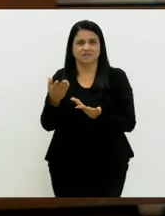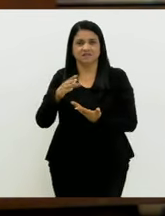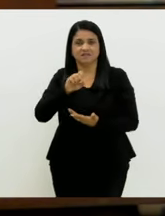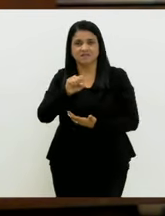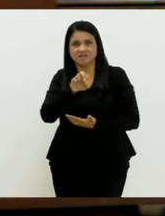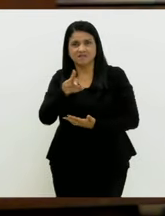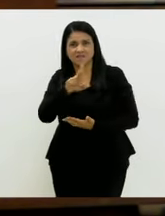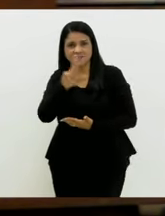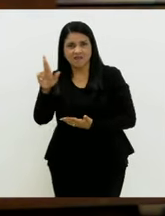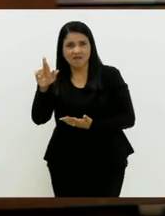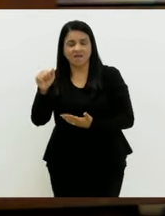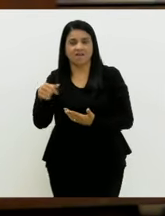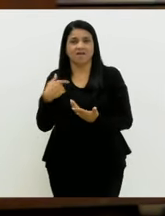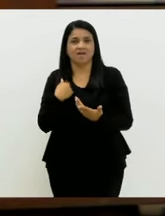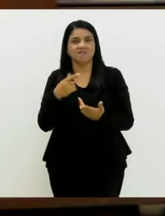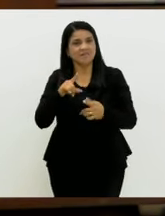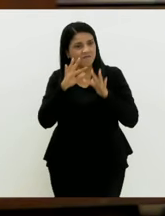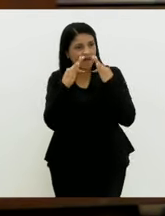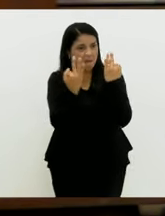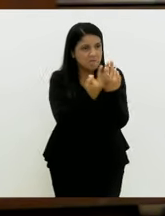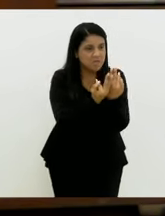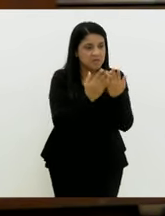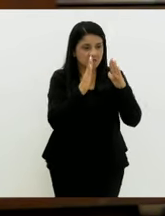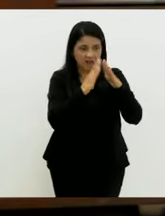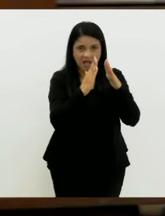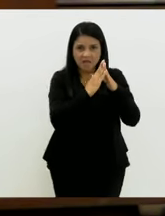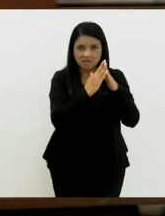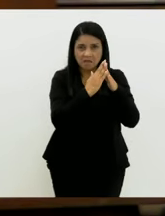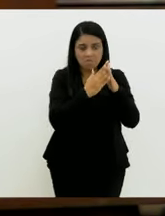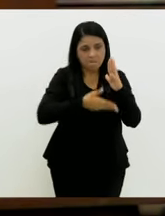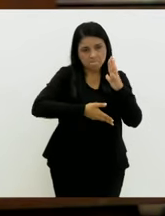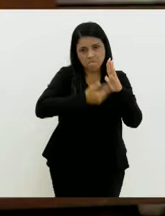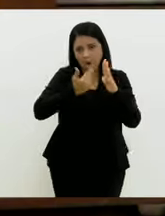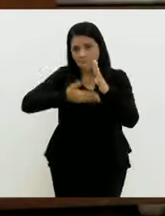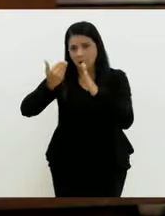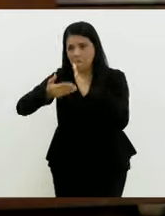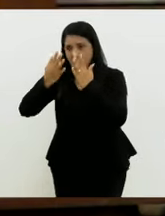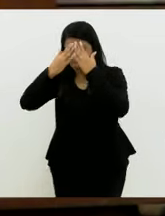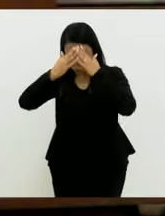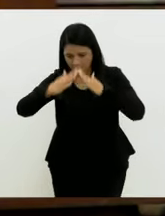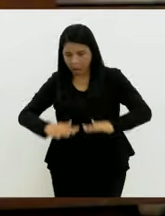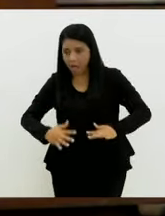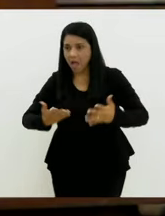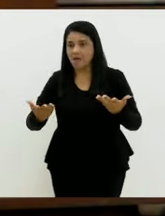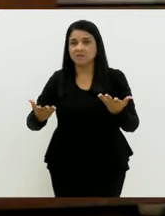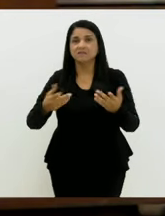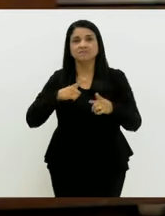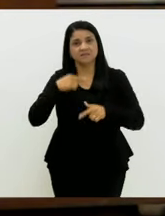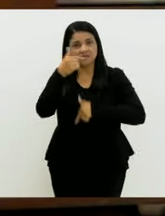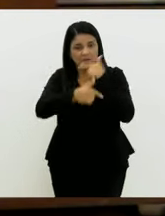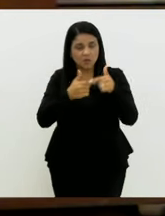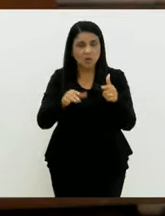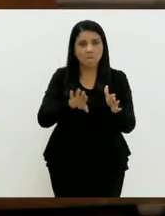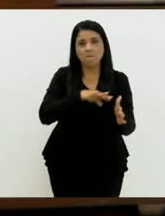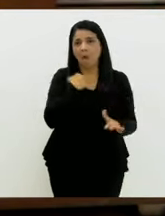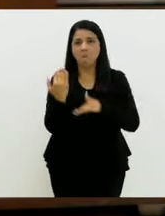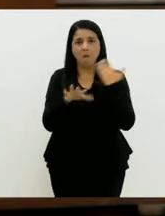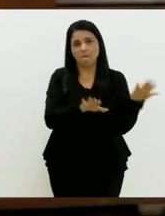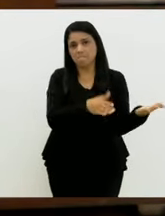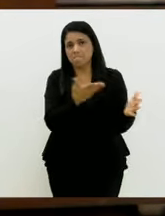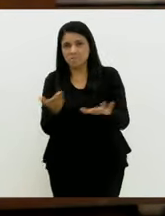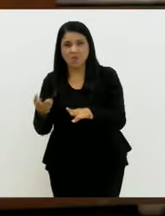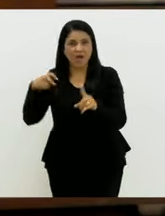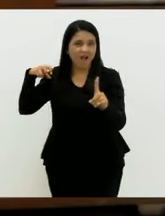desesperadas, famílias que viram suas casas sendo engolidas numa cratera. Tem trabalhador morrendo toda semana. Tem